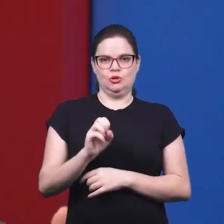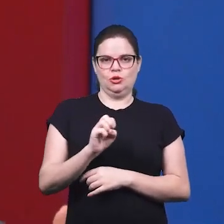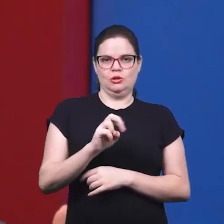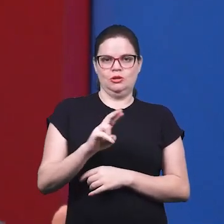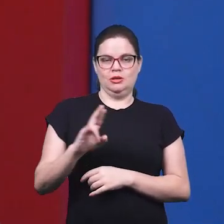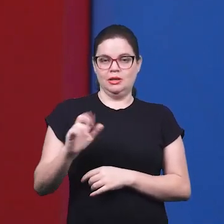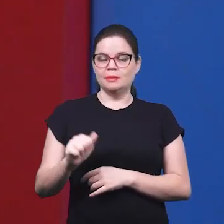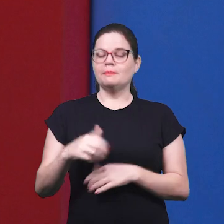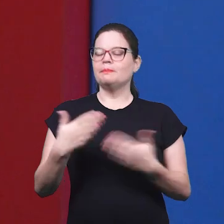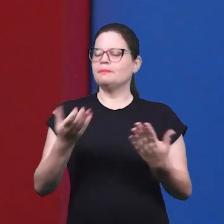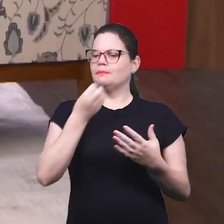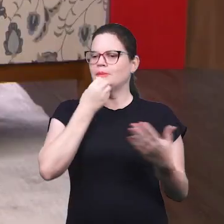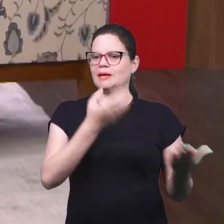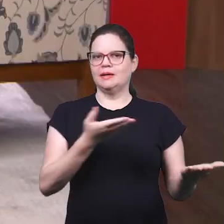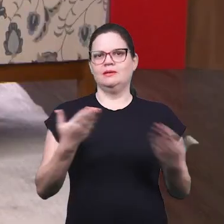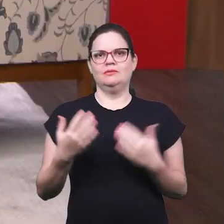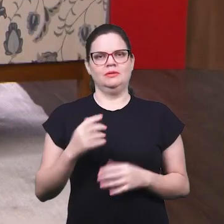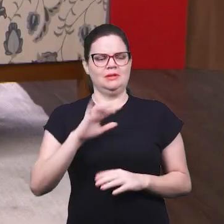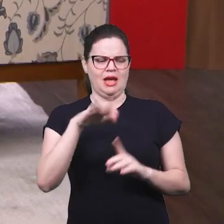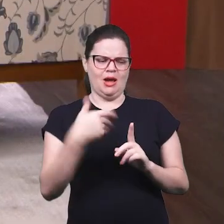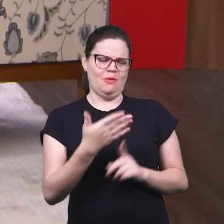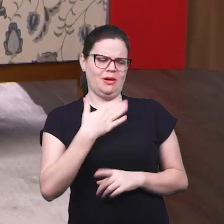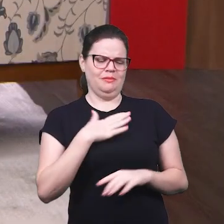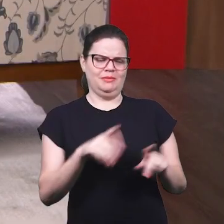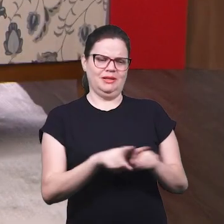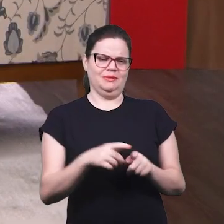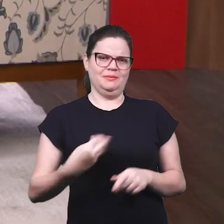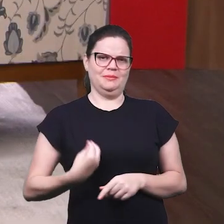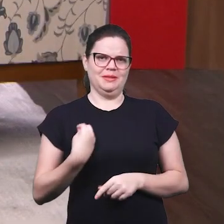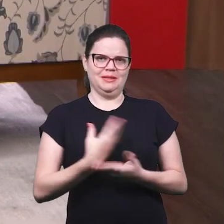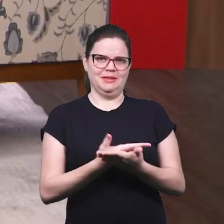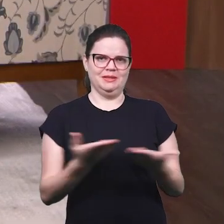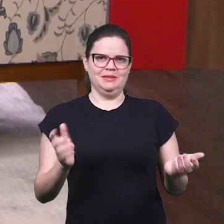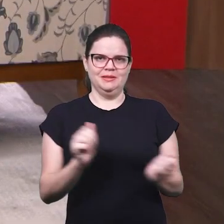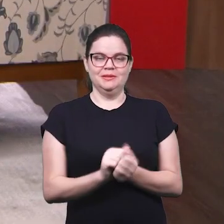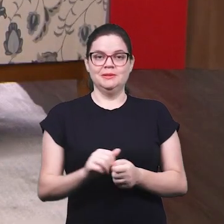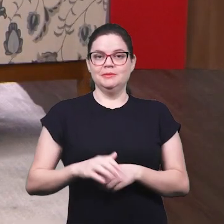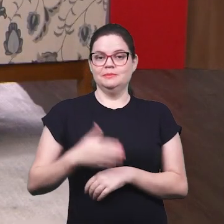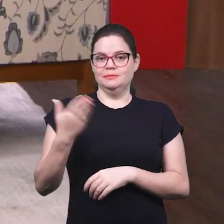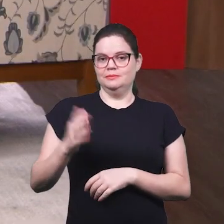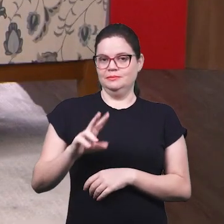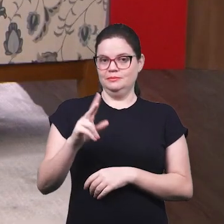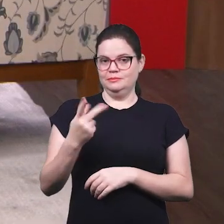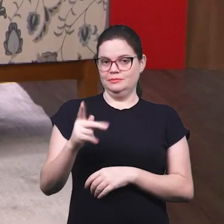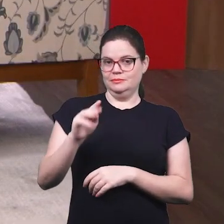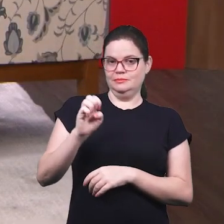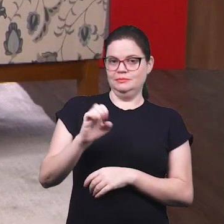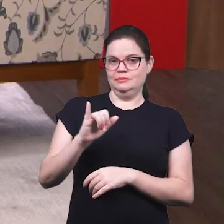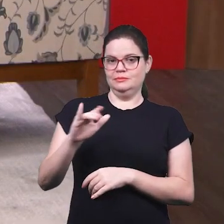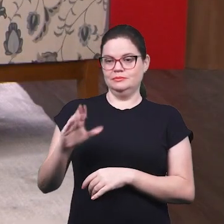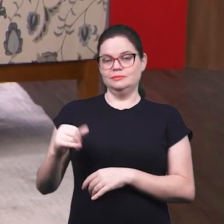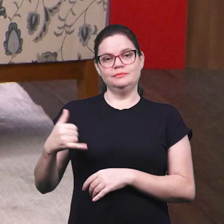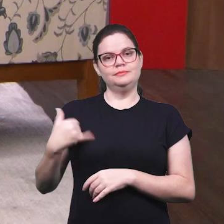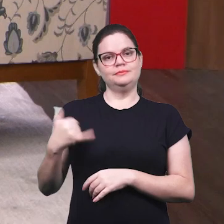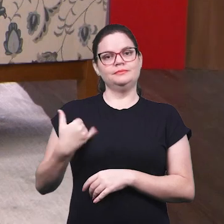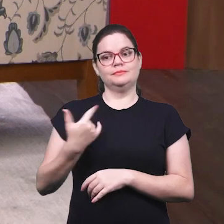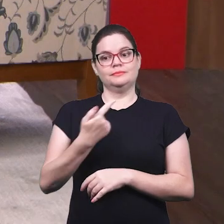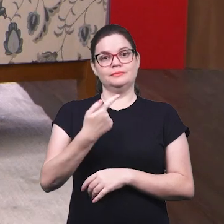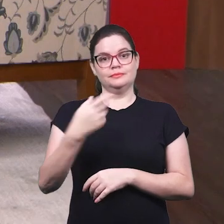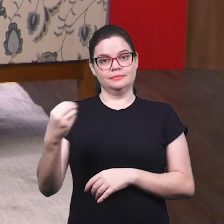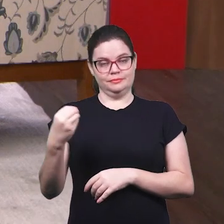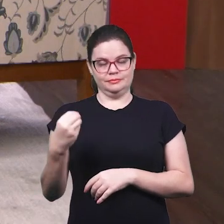muito bem-vindo. A honra é minha também, viu? Estar aqui. Hélio Doria, ele tem 70 anos